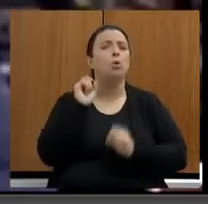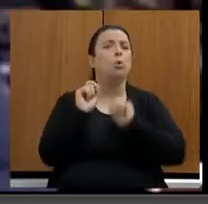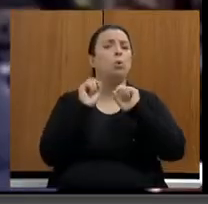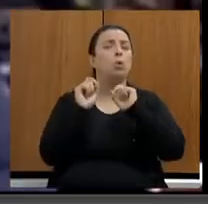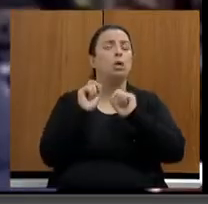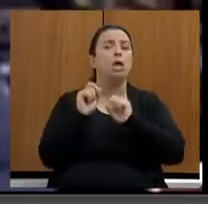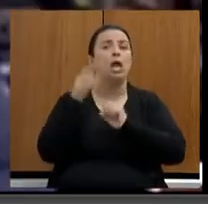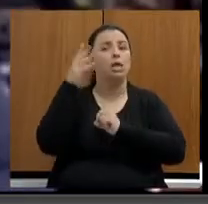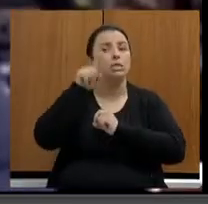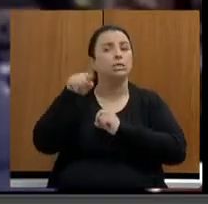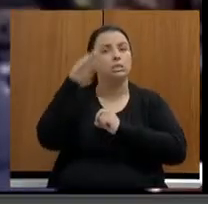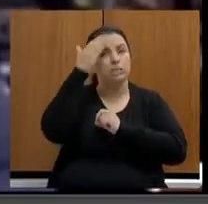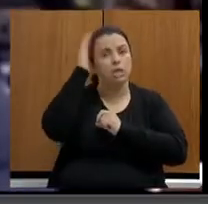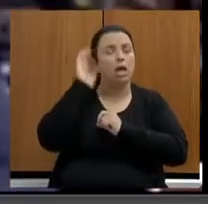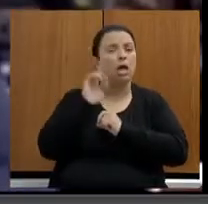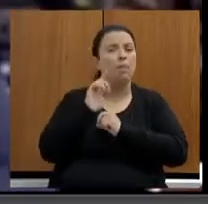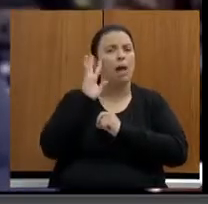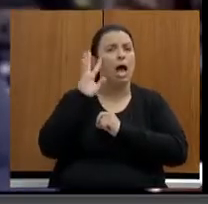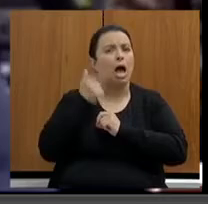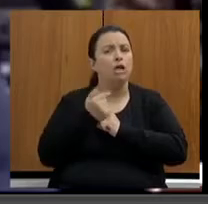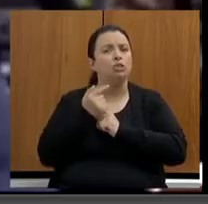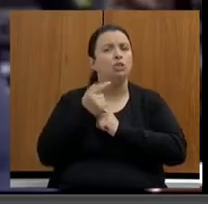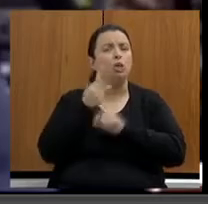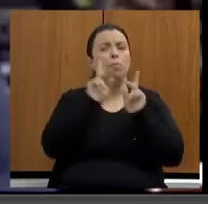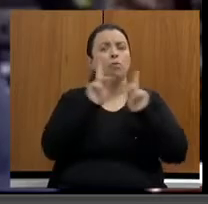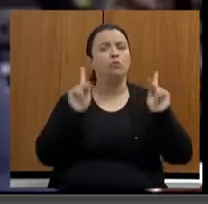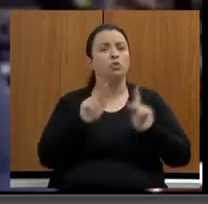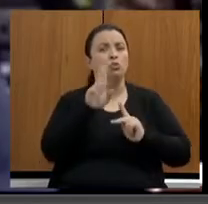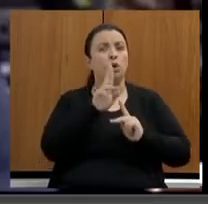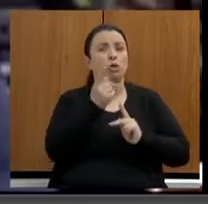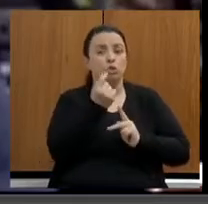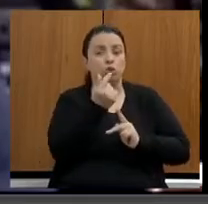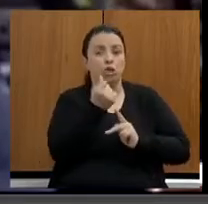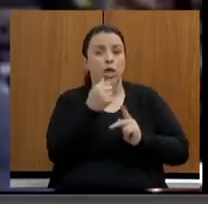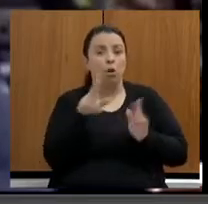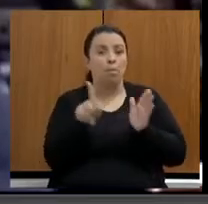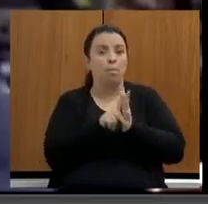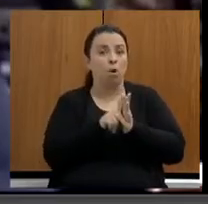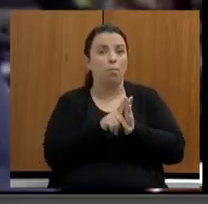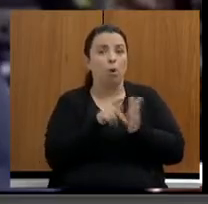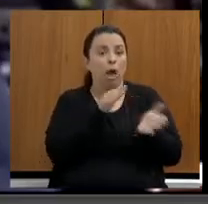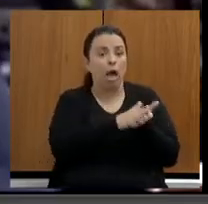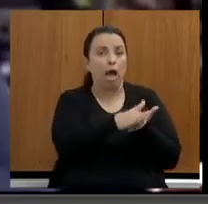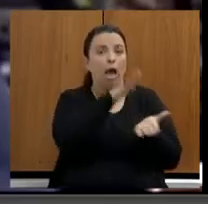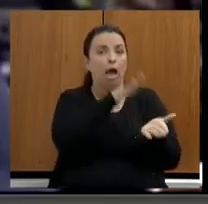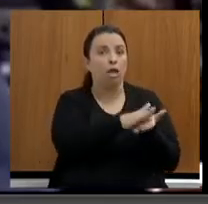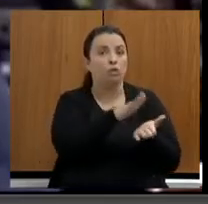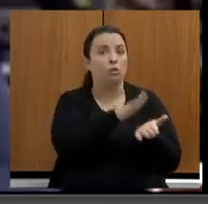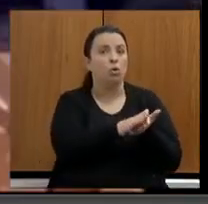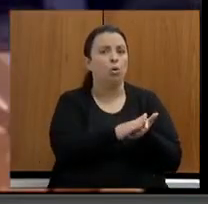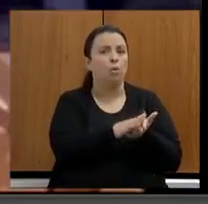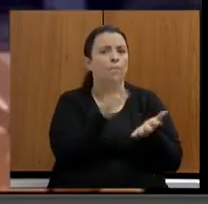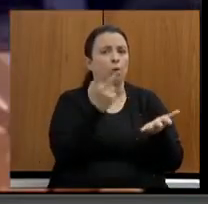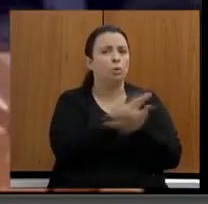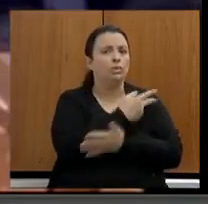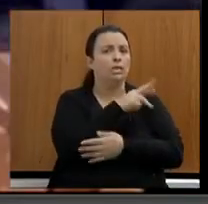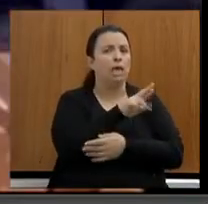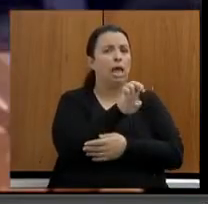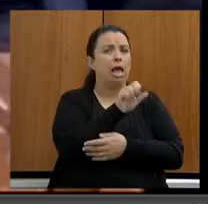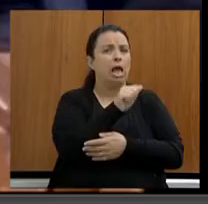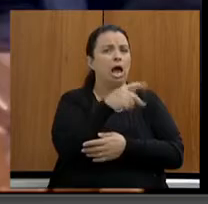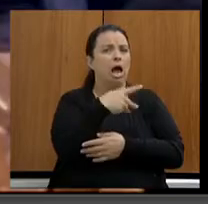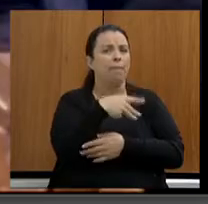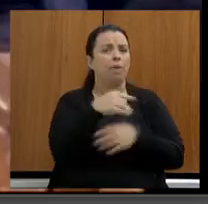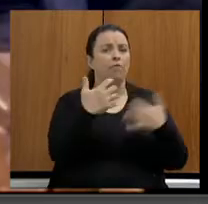dos professores que utilizaram recursos particulares para manter o ensino remoto reamp funcionando corrigir o